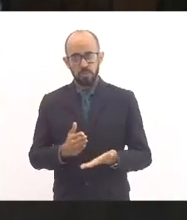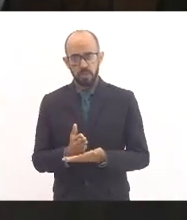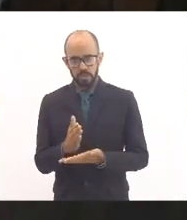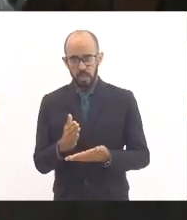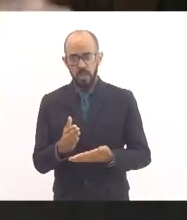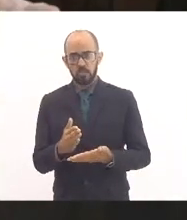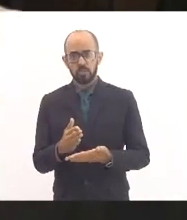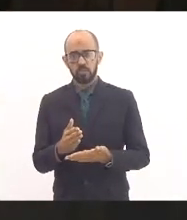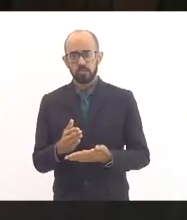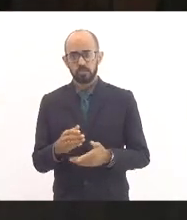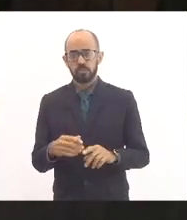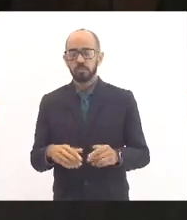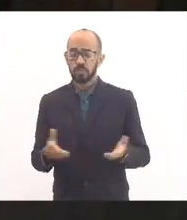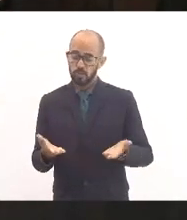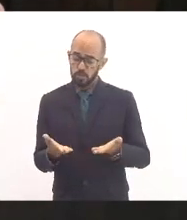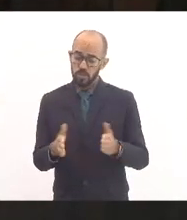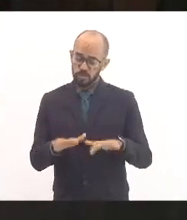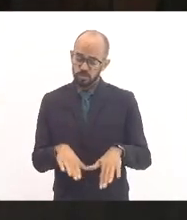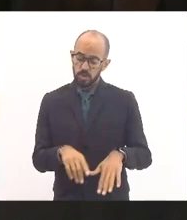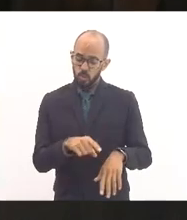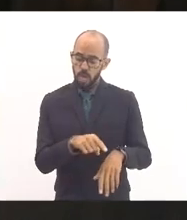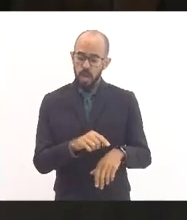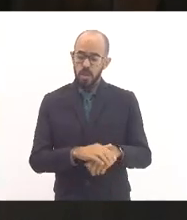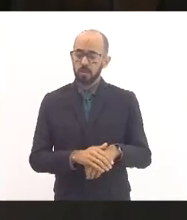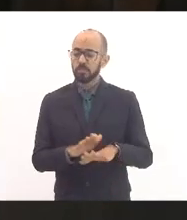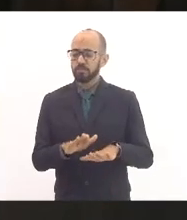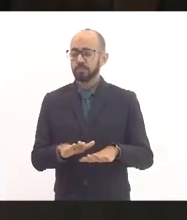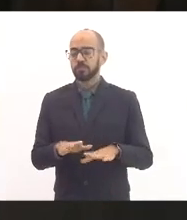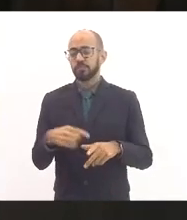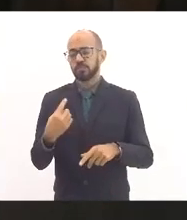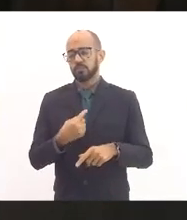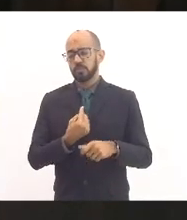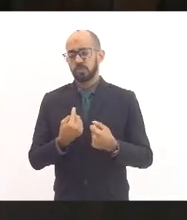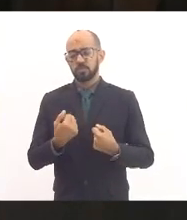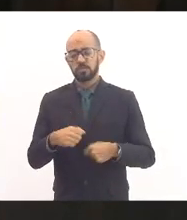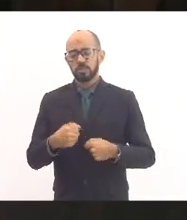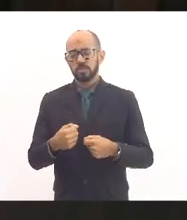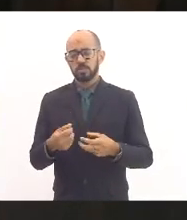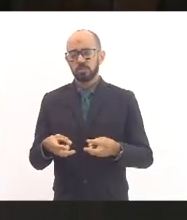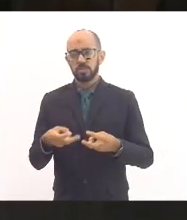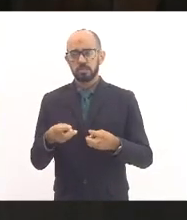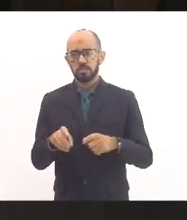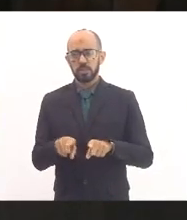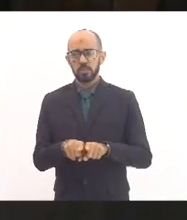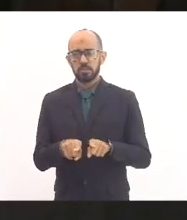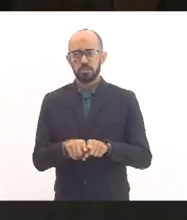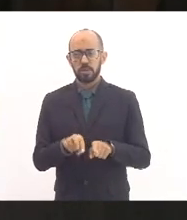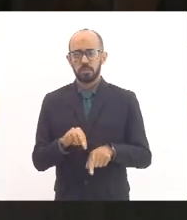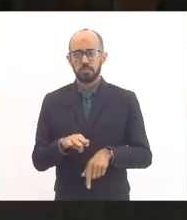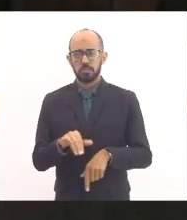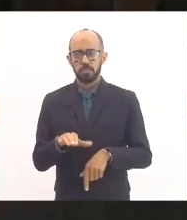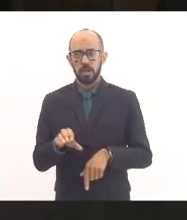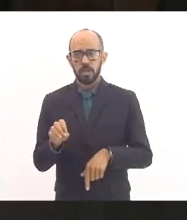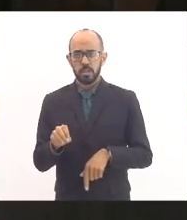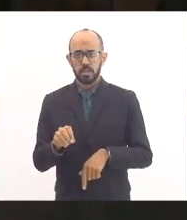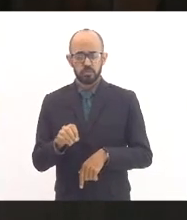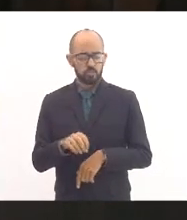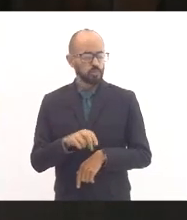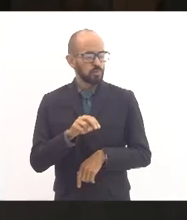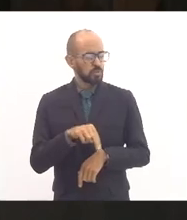passaram e ali estão ótimo mas nós precisamos ver também Márcio Neira